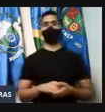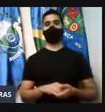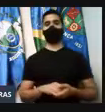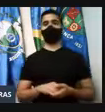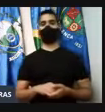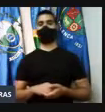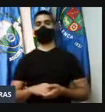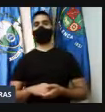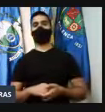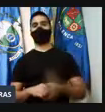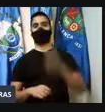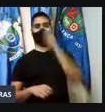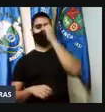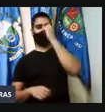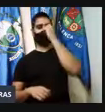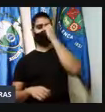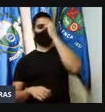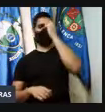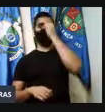CCJR.